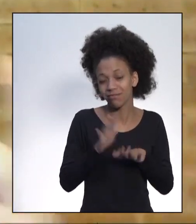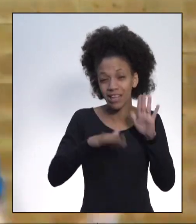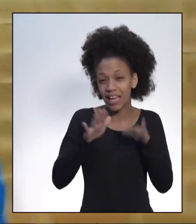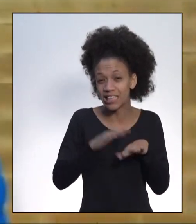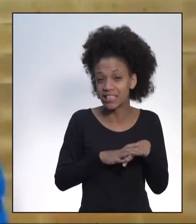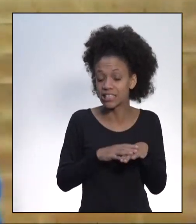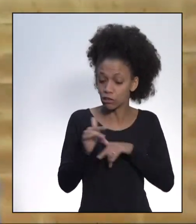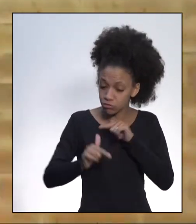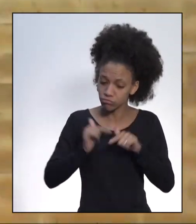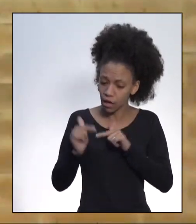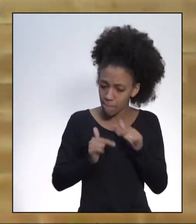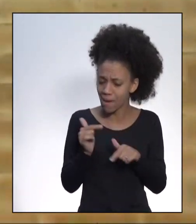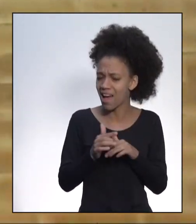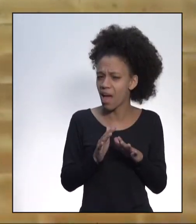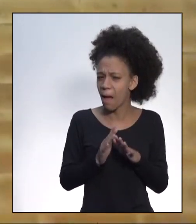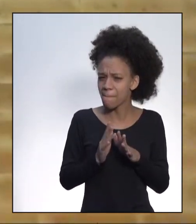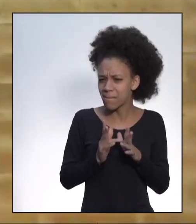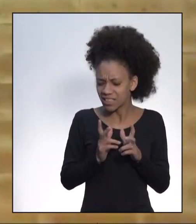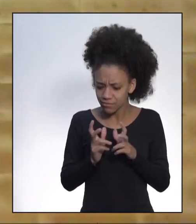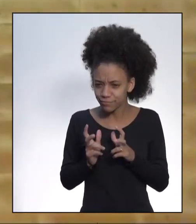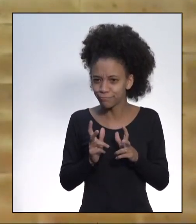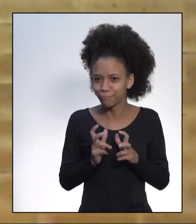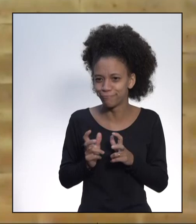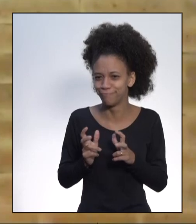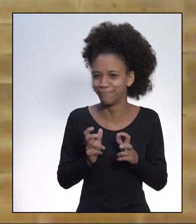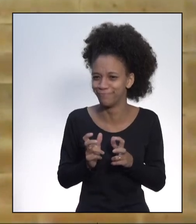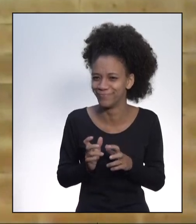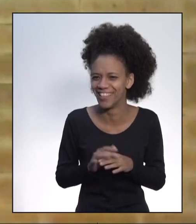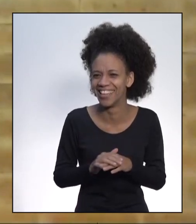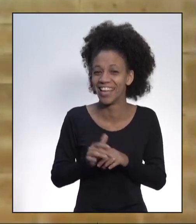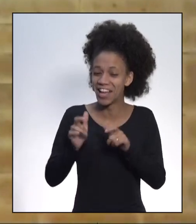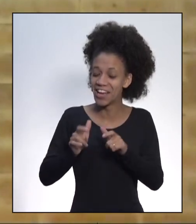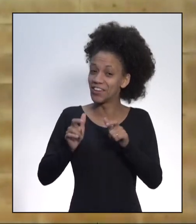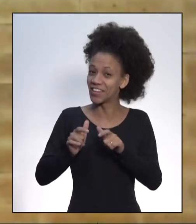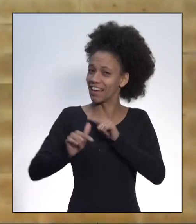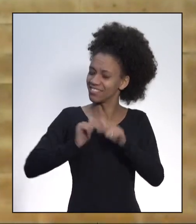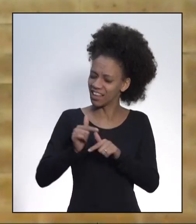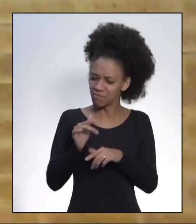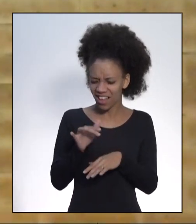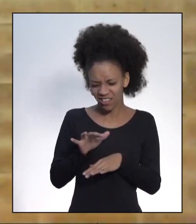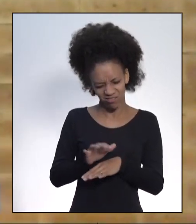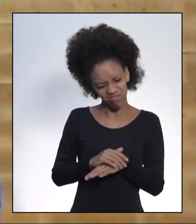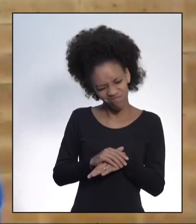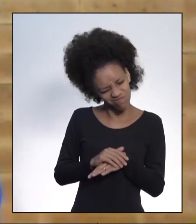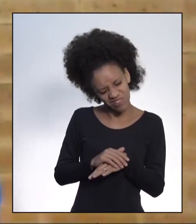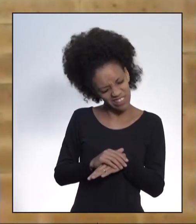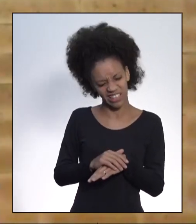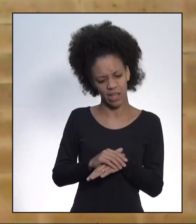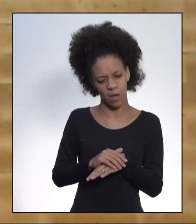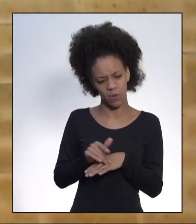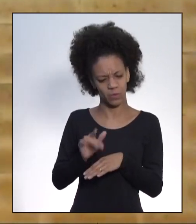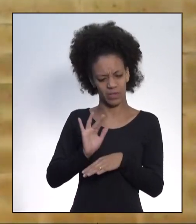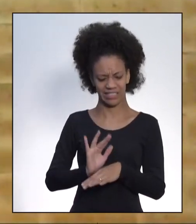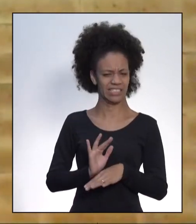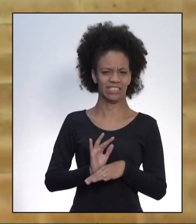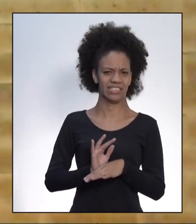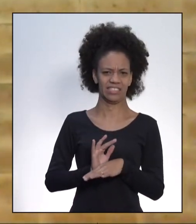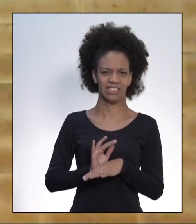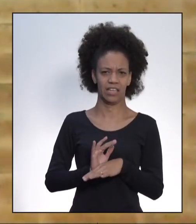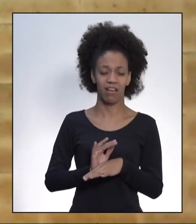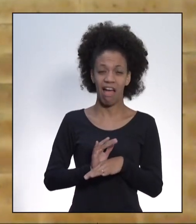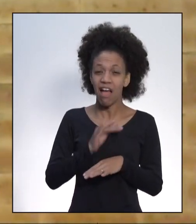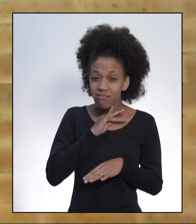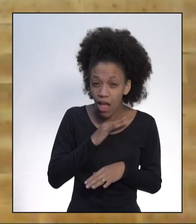acaba trabalhando, se enxerga num lugar que não é onde a gente quer estar, não é ali que eu quero, nesse trabalho que eu quero. Isso é muito ruim quando você tem que trabalhar,